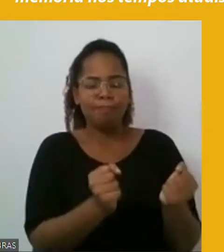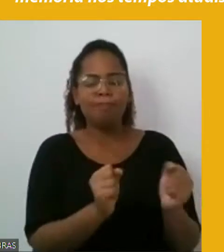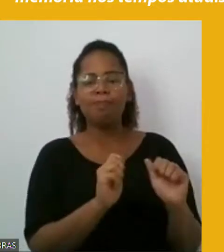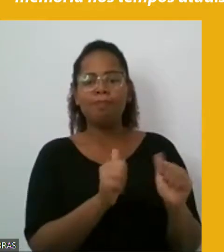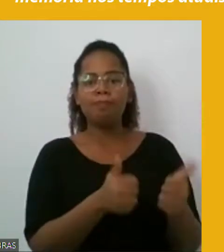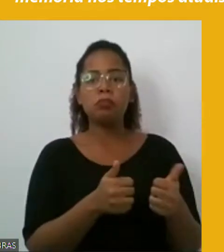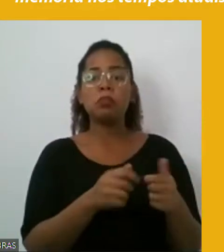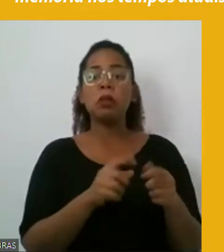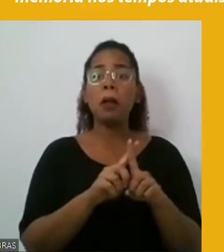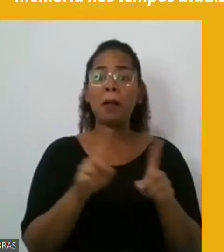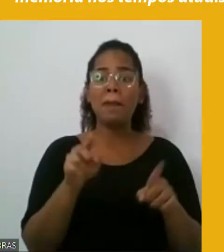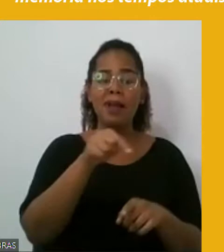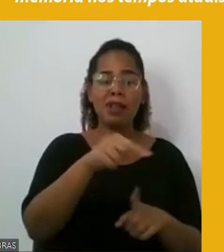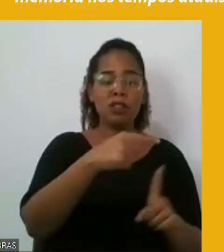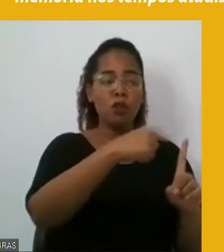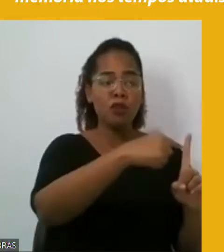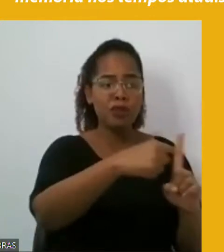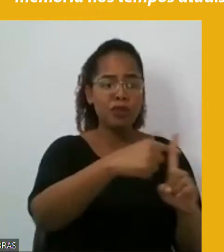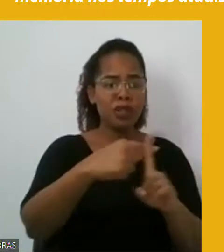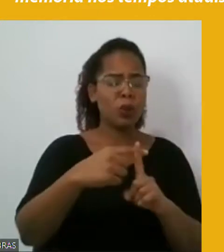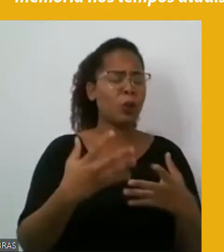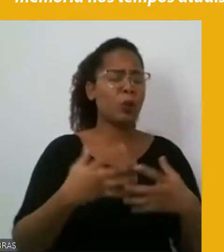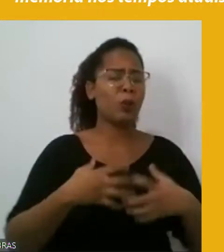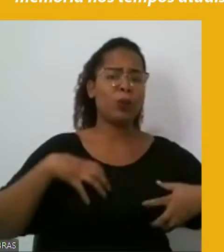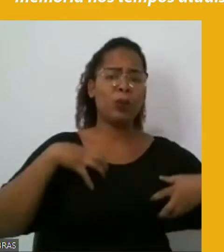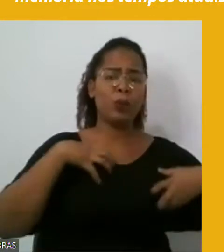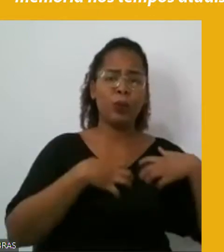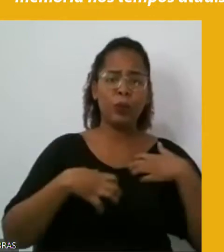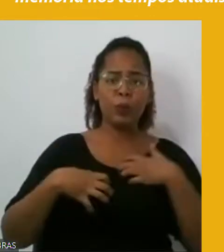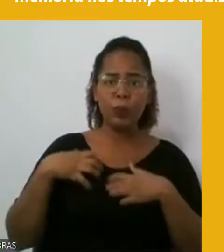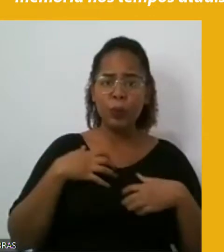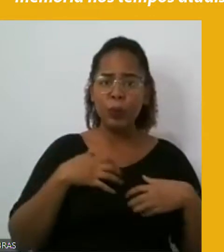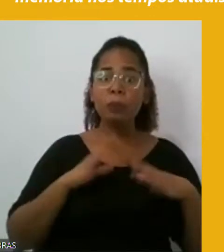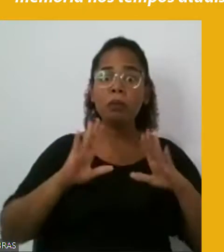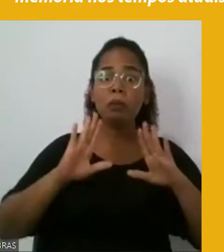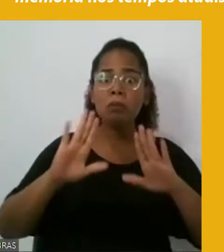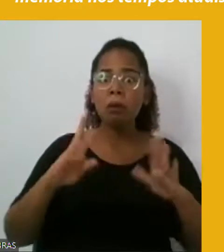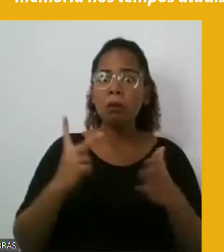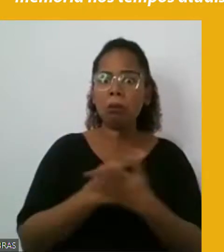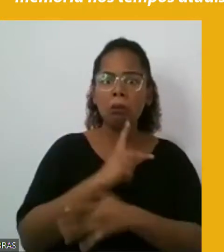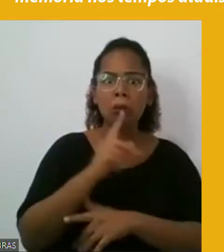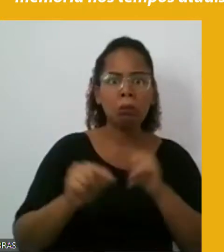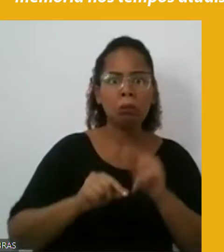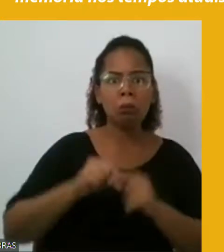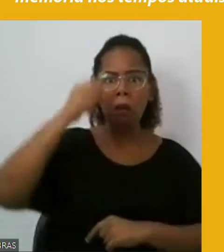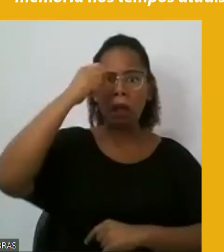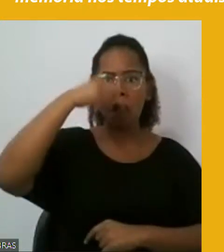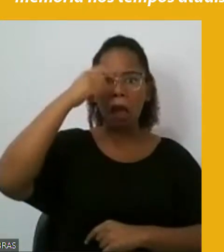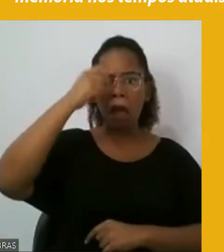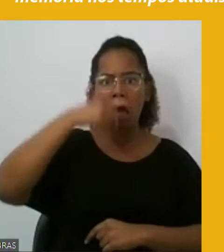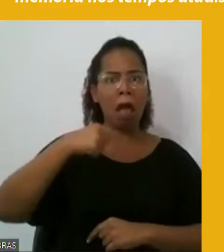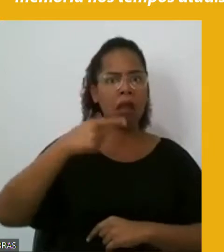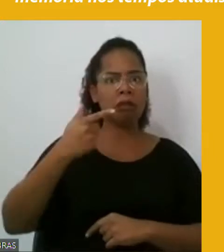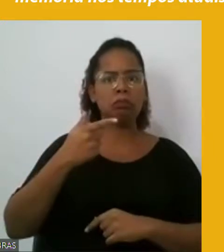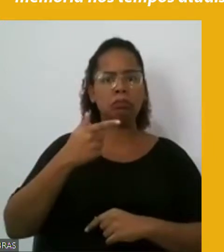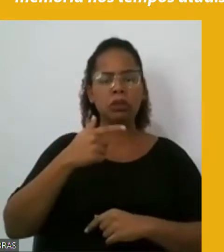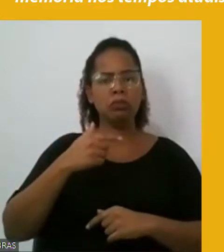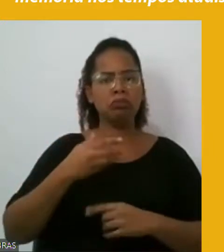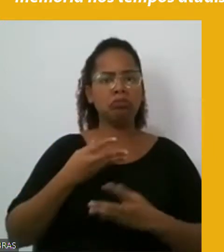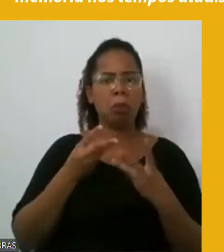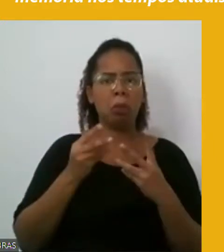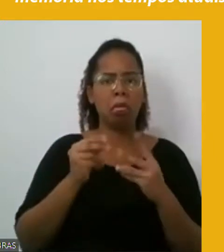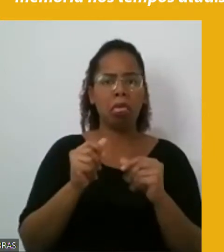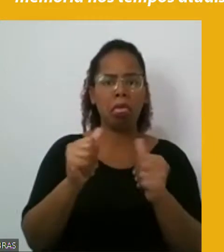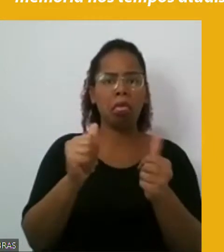defuntos. De repente, passou a gripe. Ninguém pensava nos mortos atirados nas valas, um por cima dos outros.